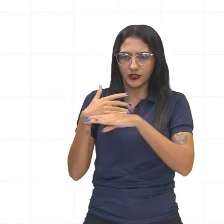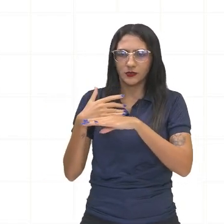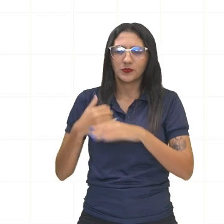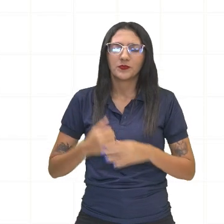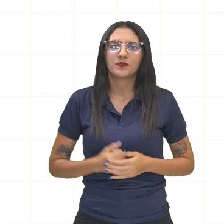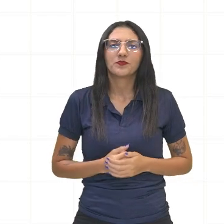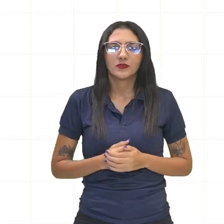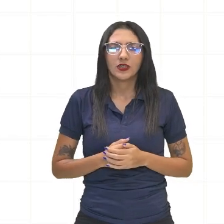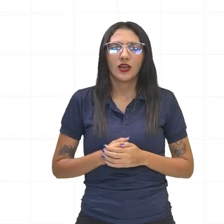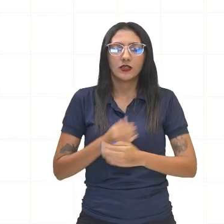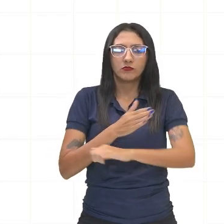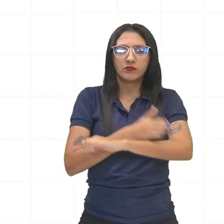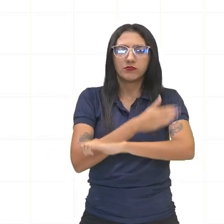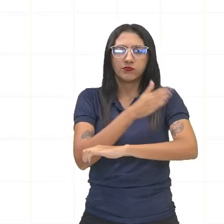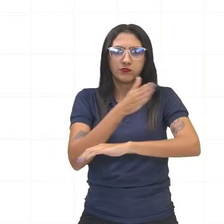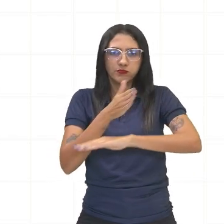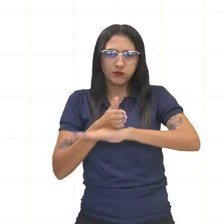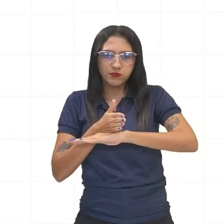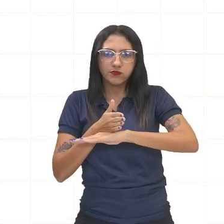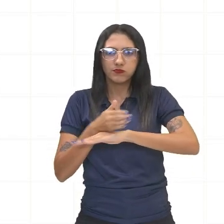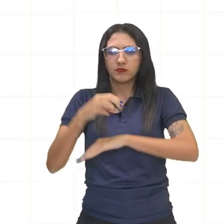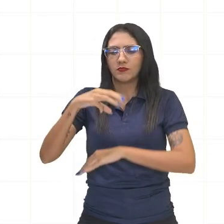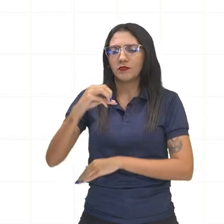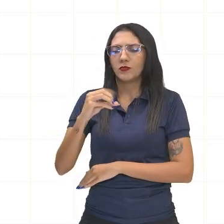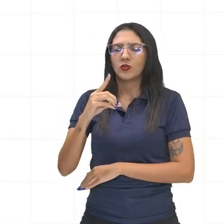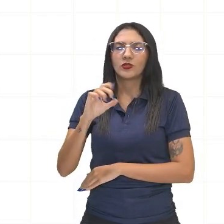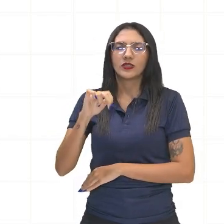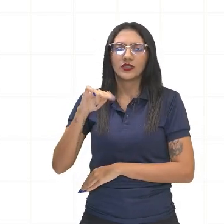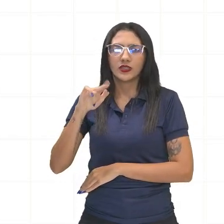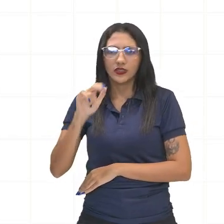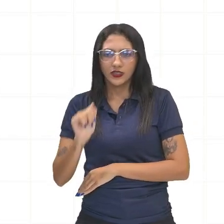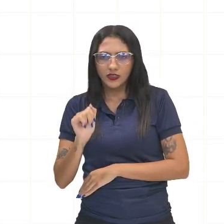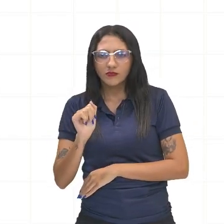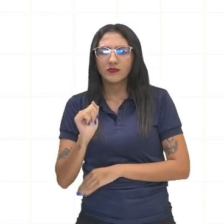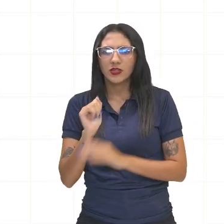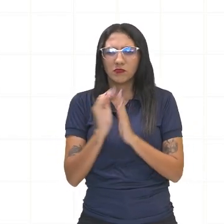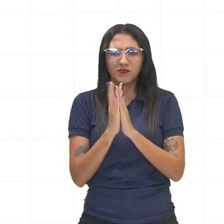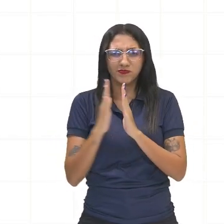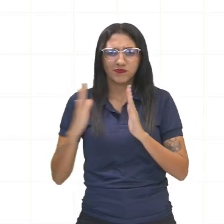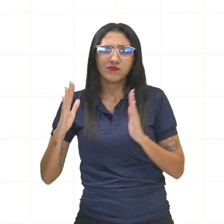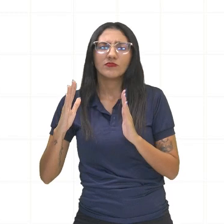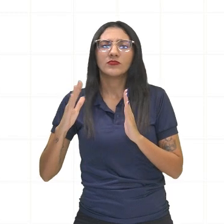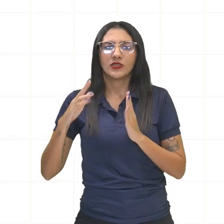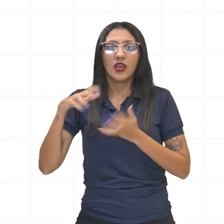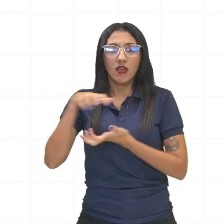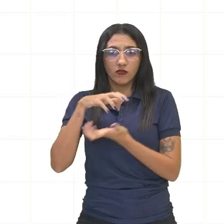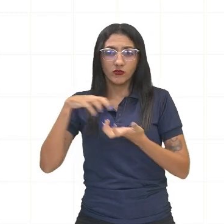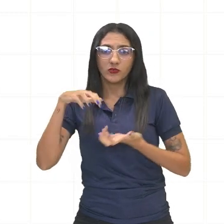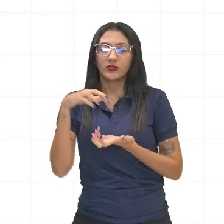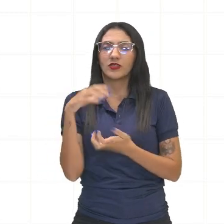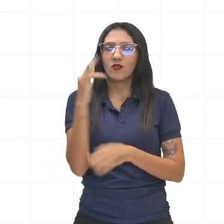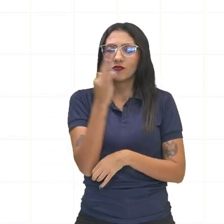Idade Moderna, que vai de 1453 até o início da Revolução Francesa, em